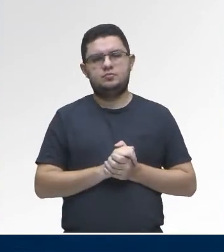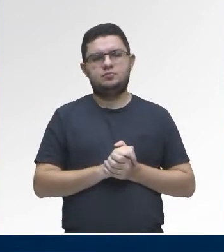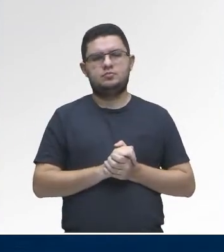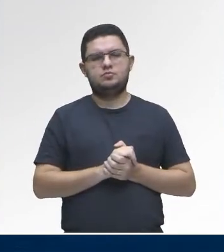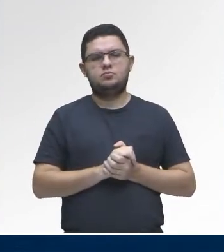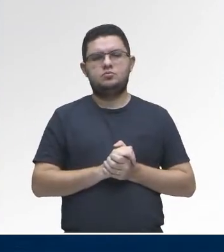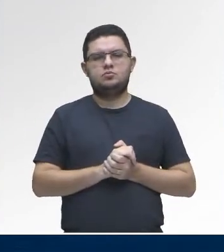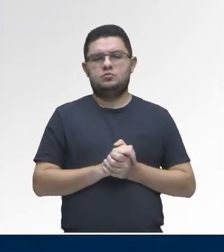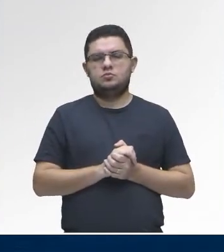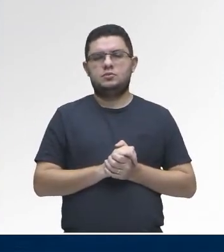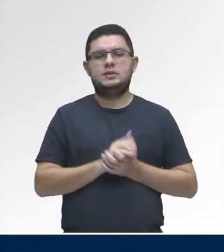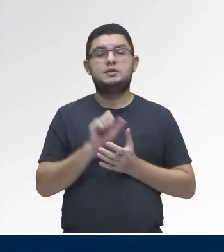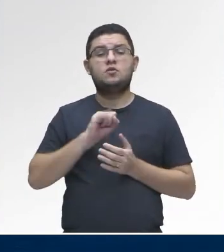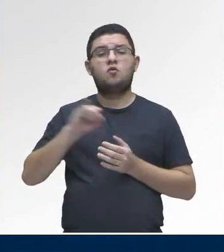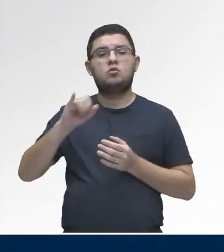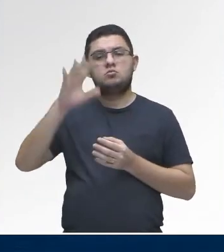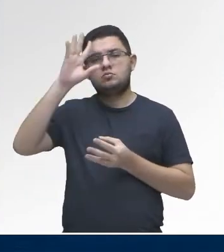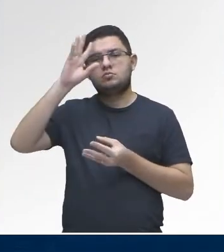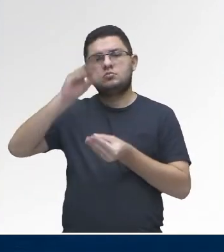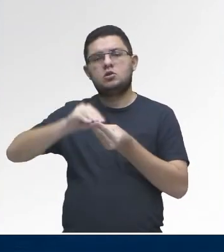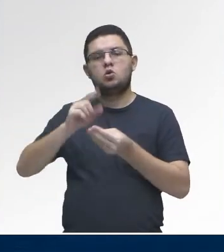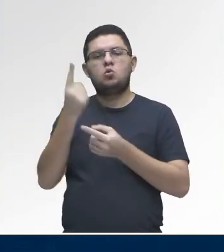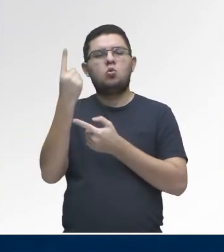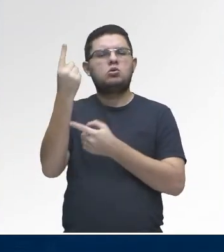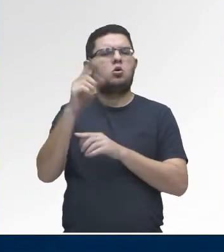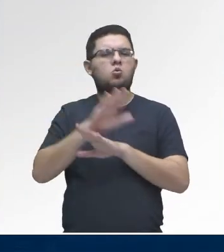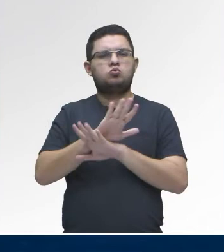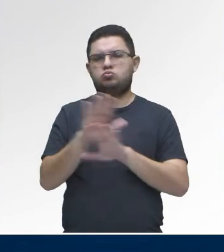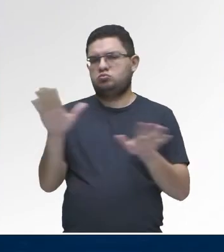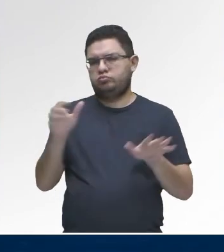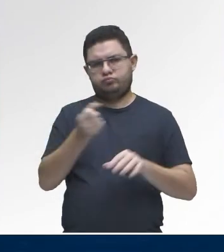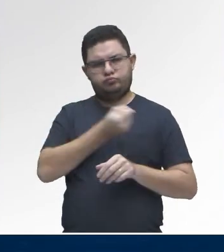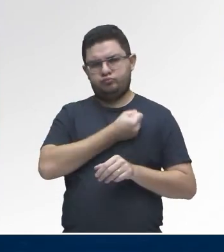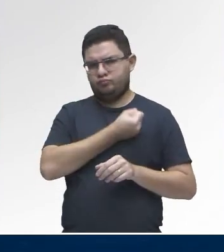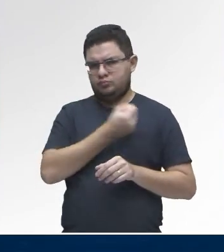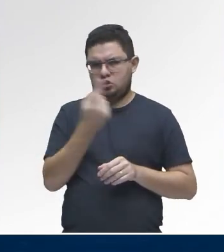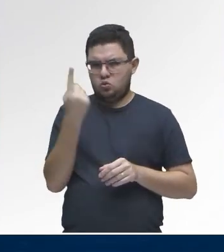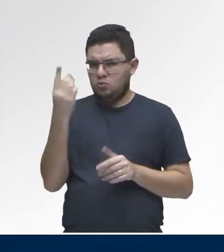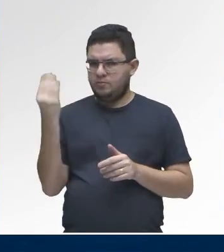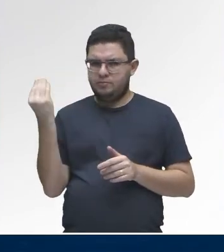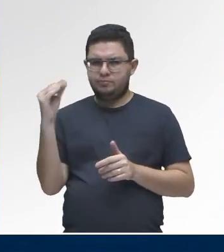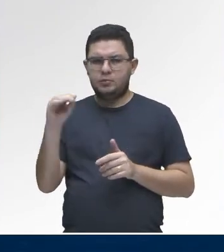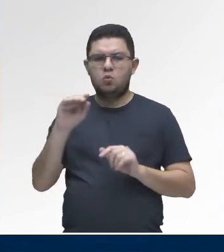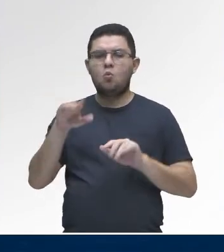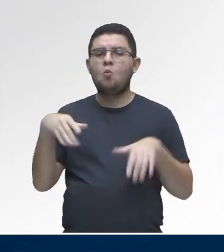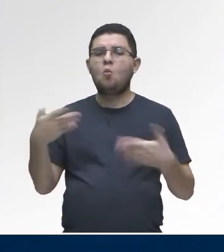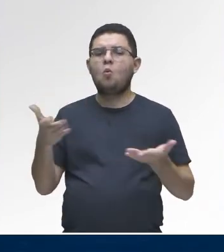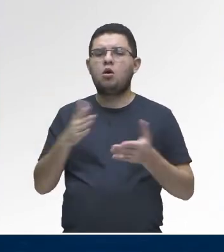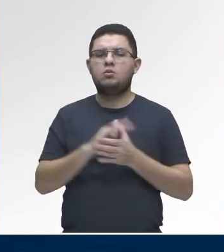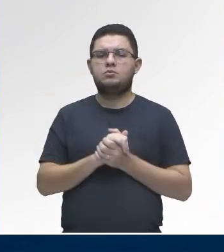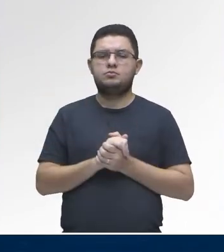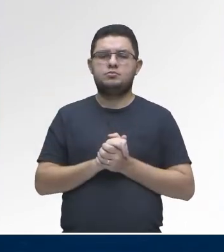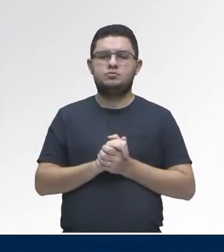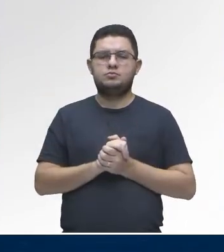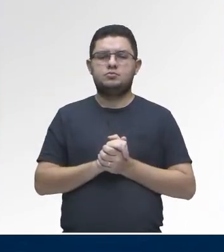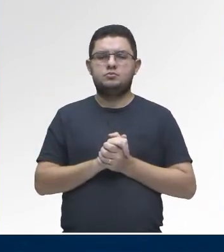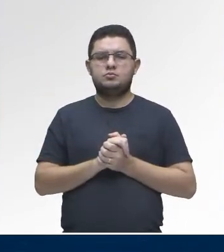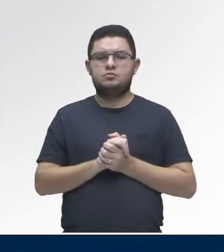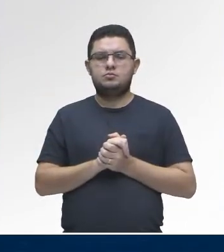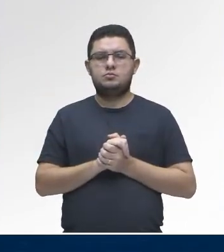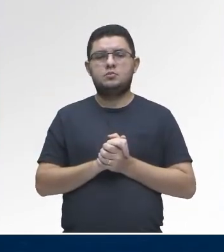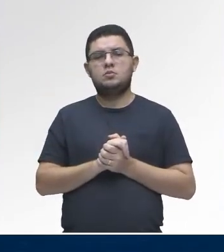E se a gente for pensar, o único valor que pode ser substituído aqui no x para que essa igualdade